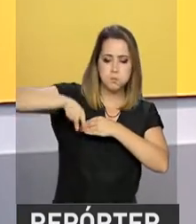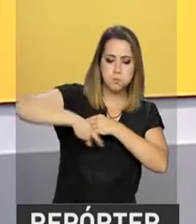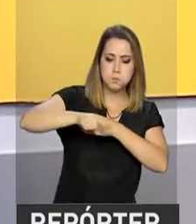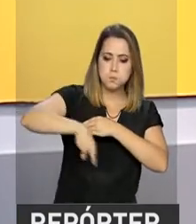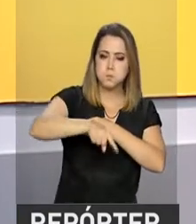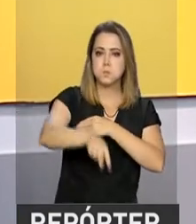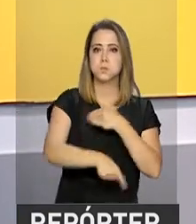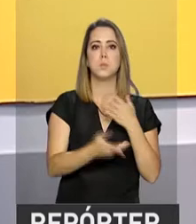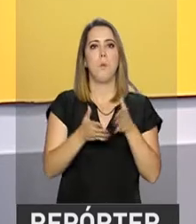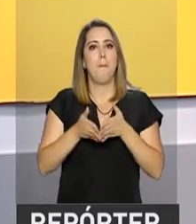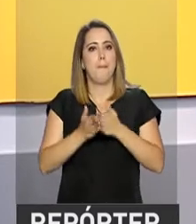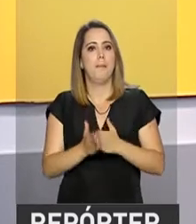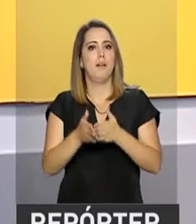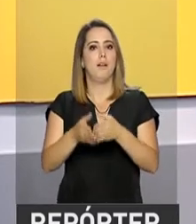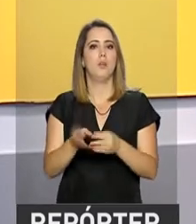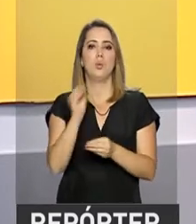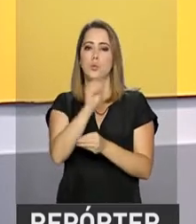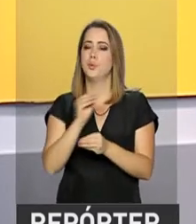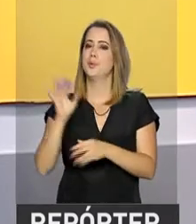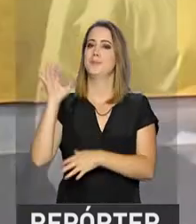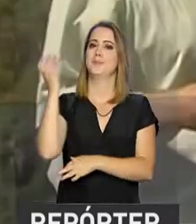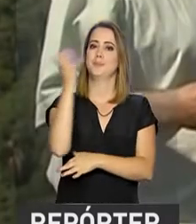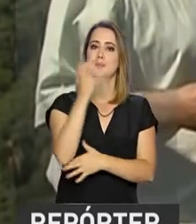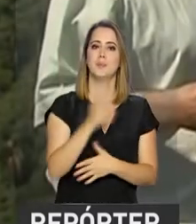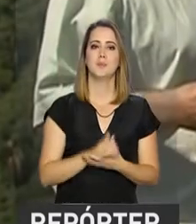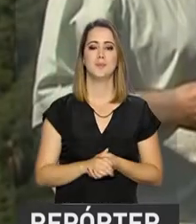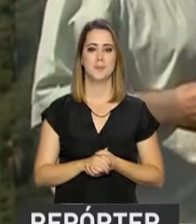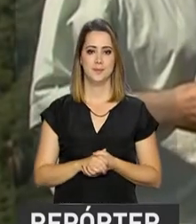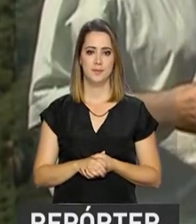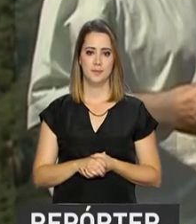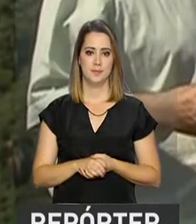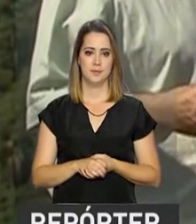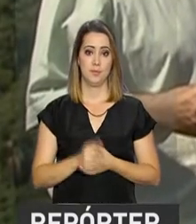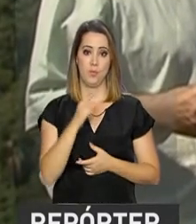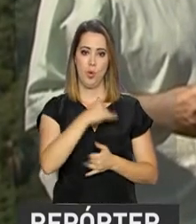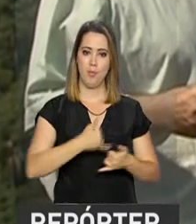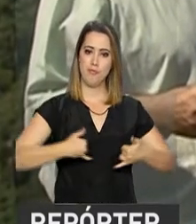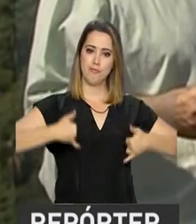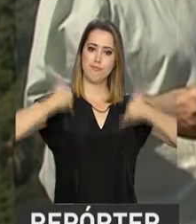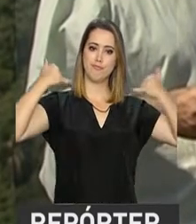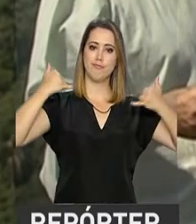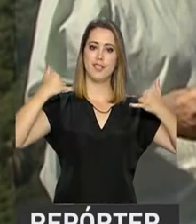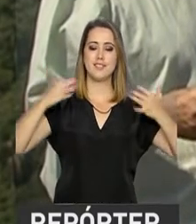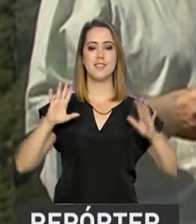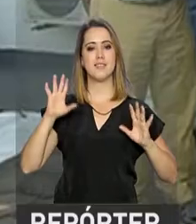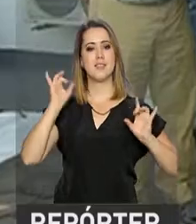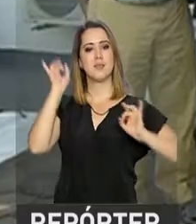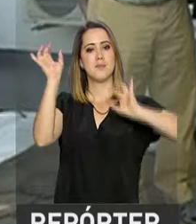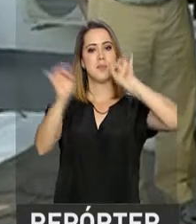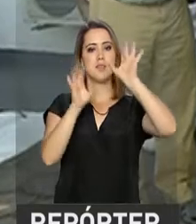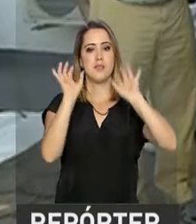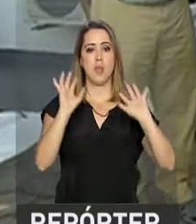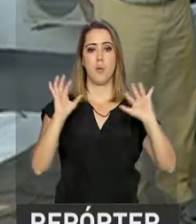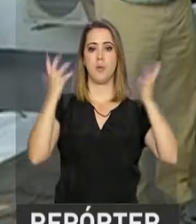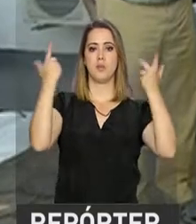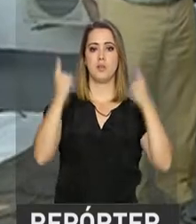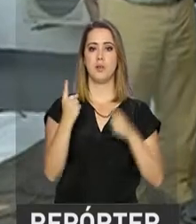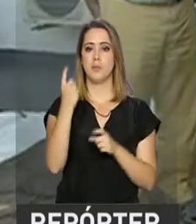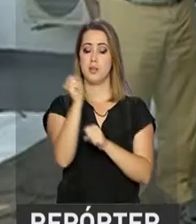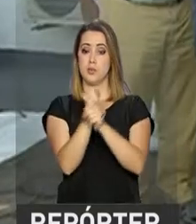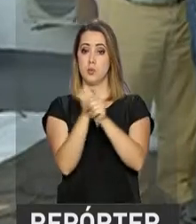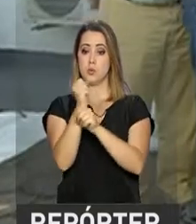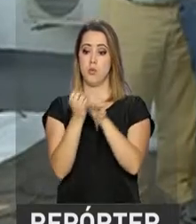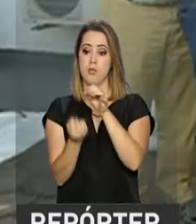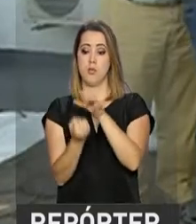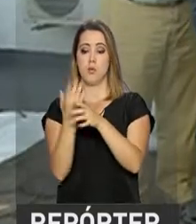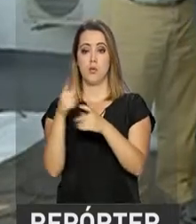isso sem levar riscos ao meio ambiente uma festa de aniversário especial a celebração de um ano da criação